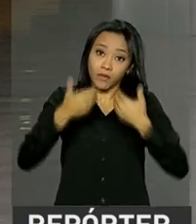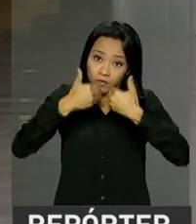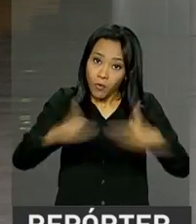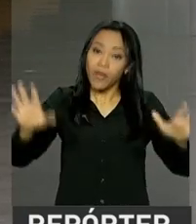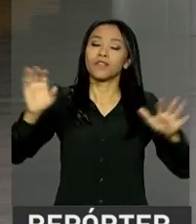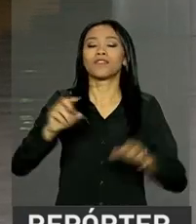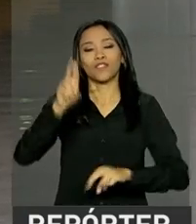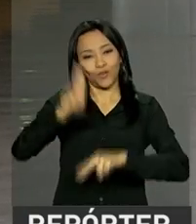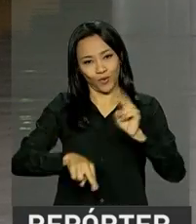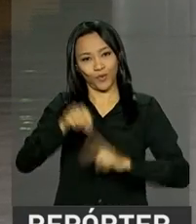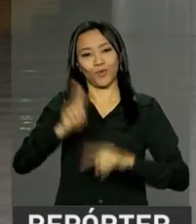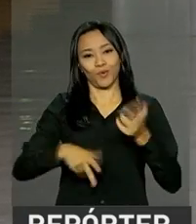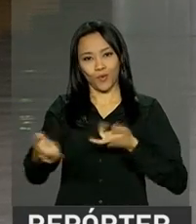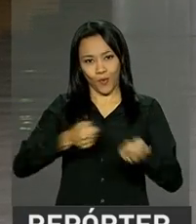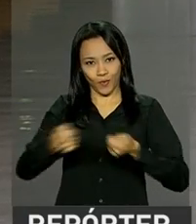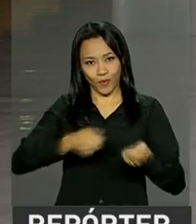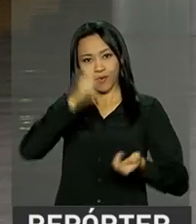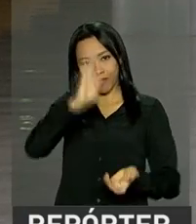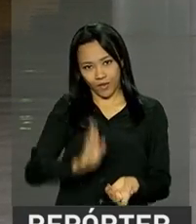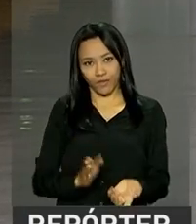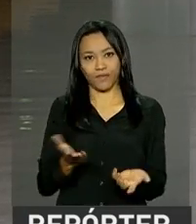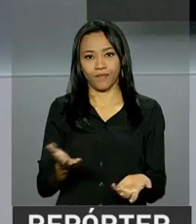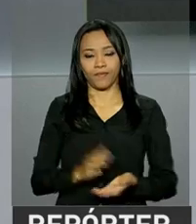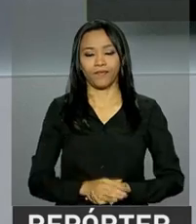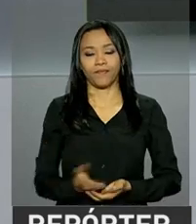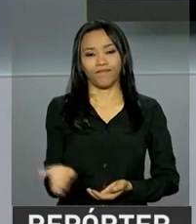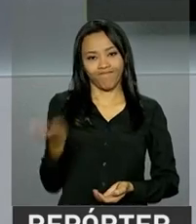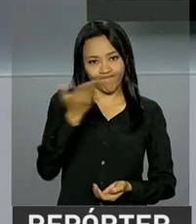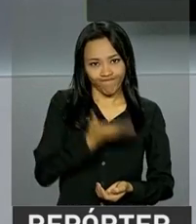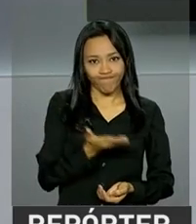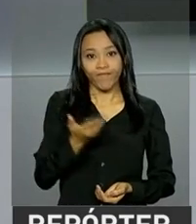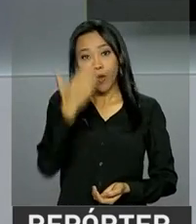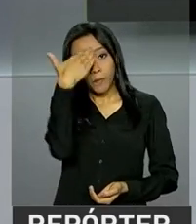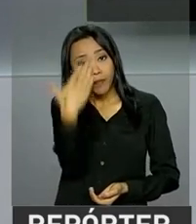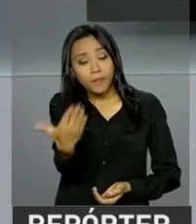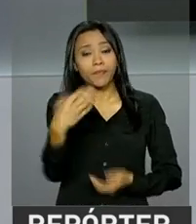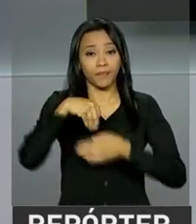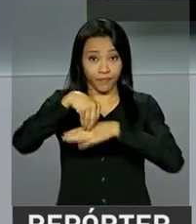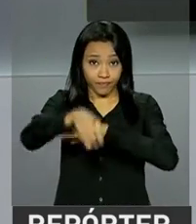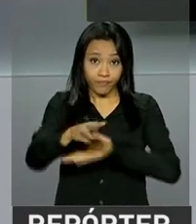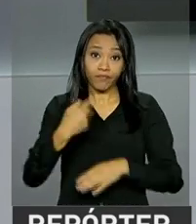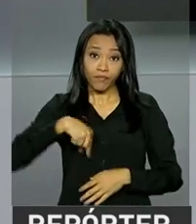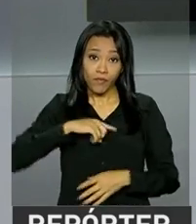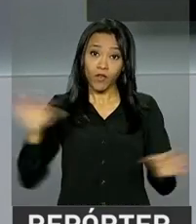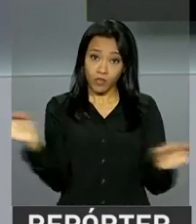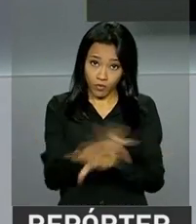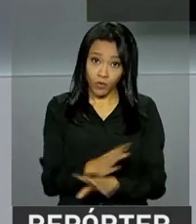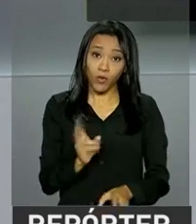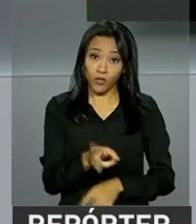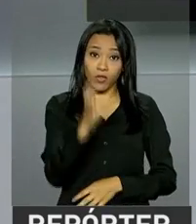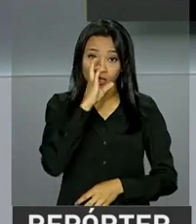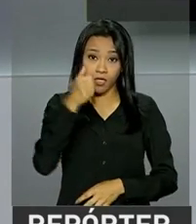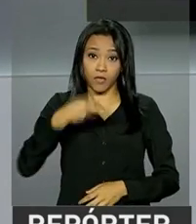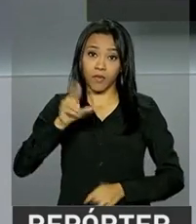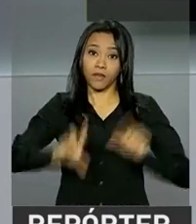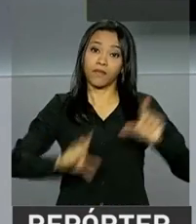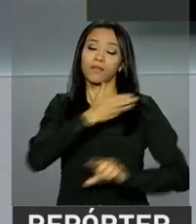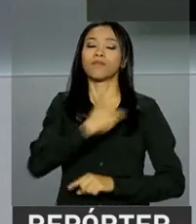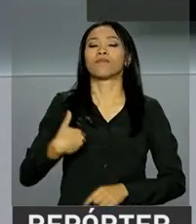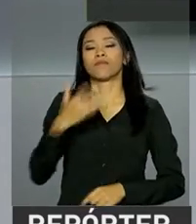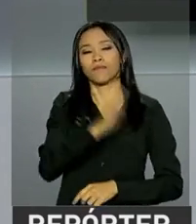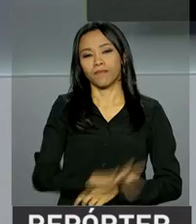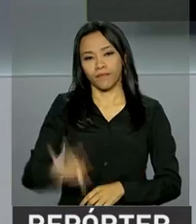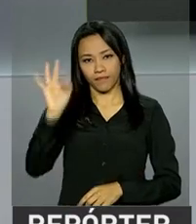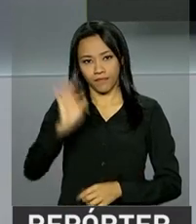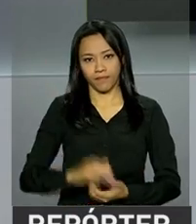totalmente controlado pelo Brasil Jaime é com você é isso Obrigado pelas informações a gente fica por aqui continue na NBR a TV